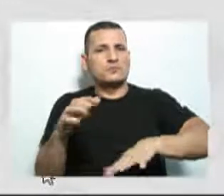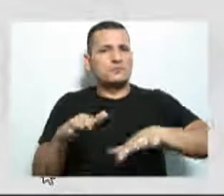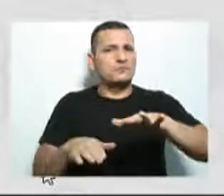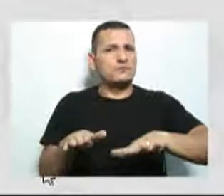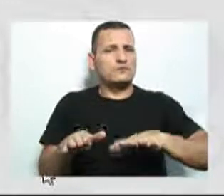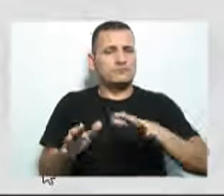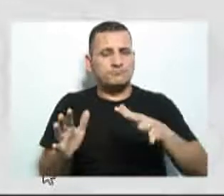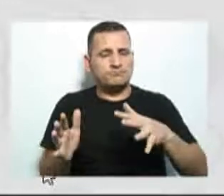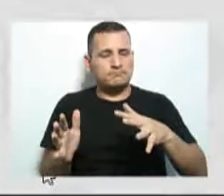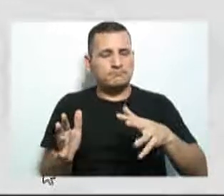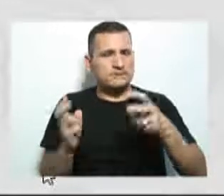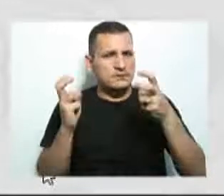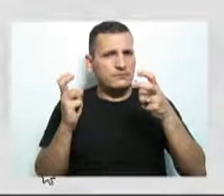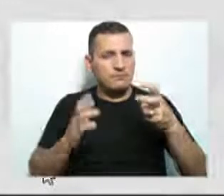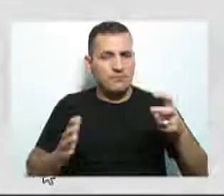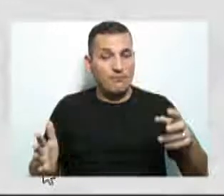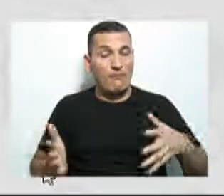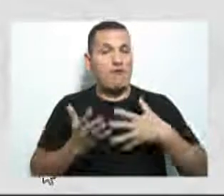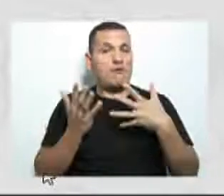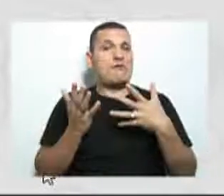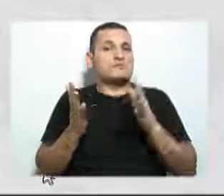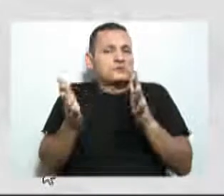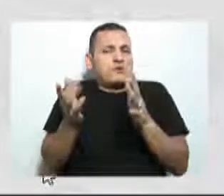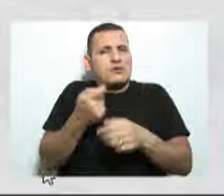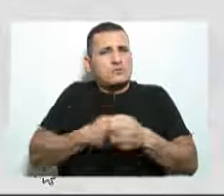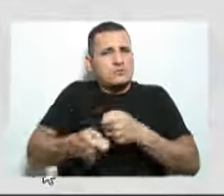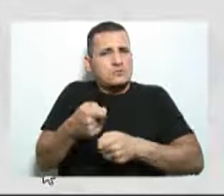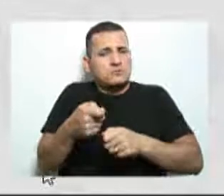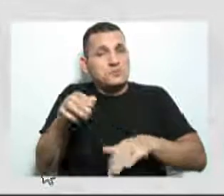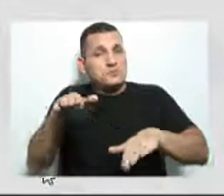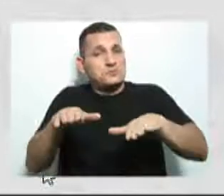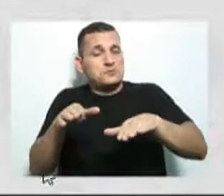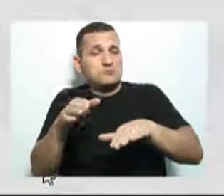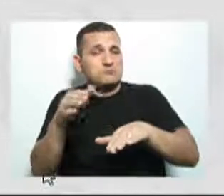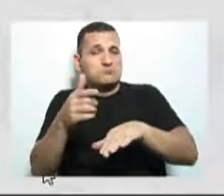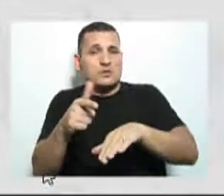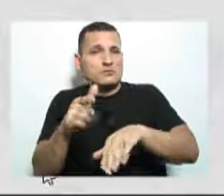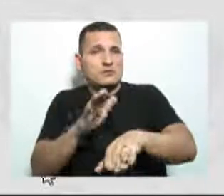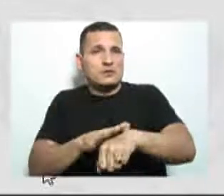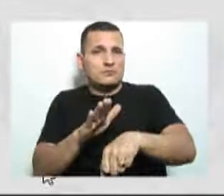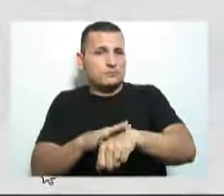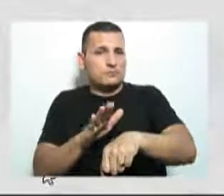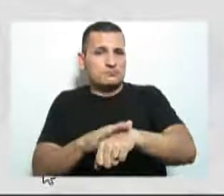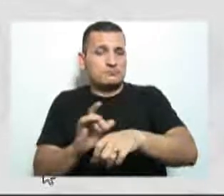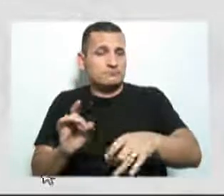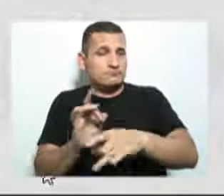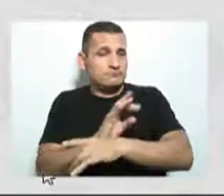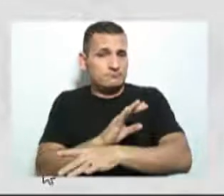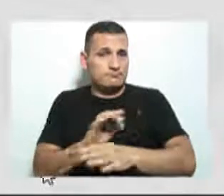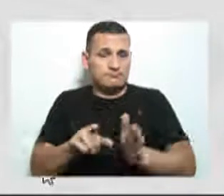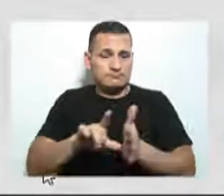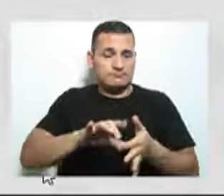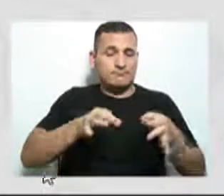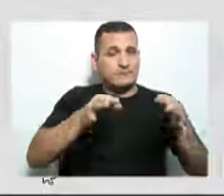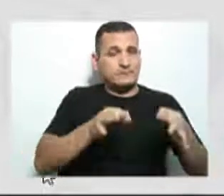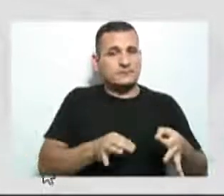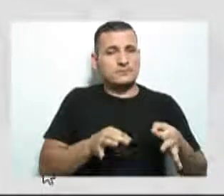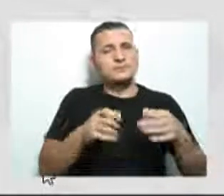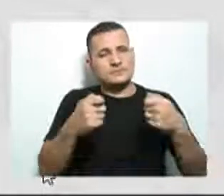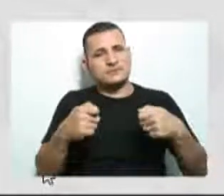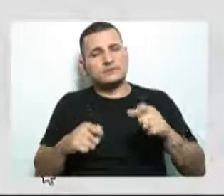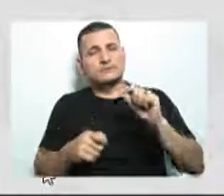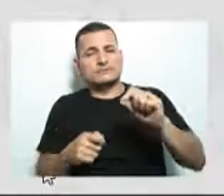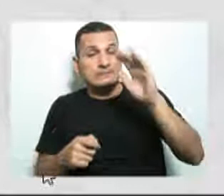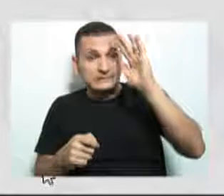num processo de negociação. Caso não haja tempo para o preparo adequado, precisamos pelo menos entender